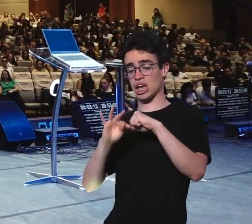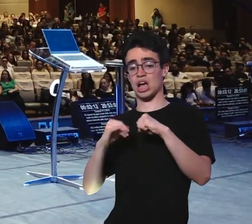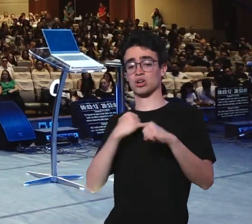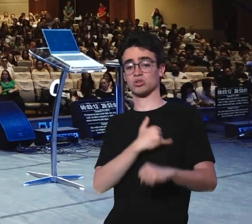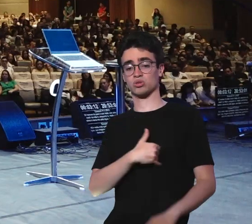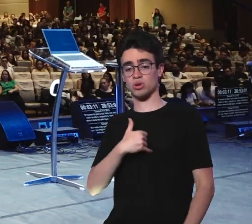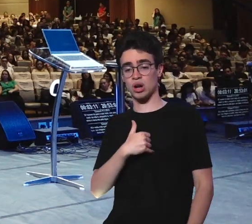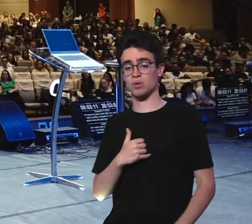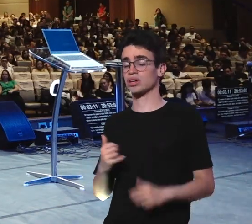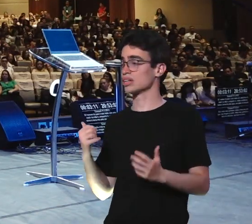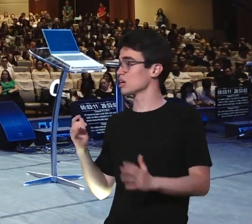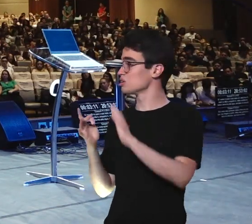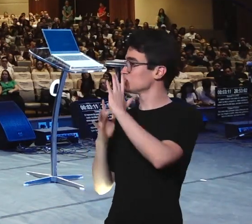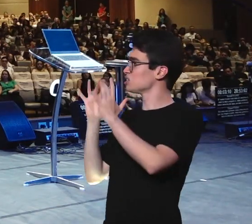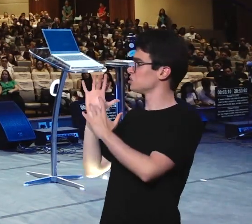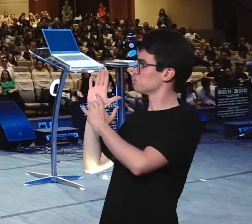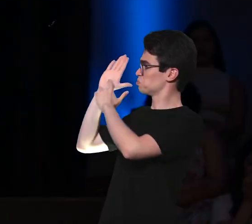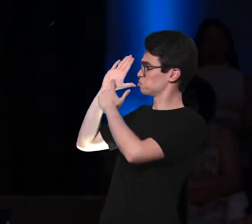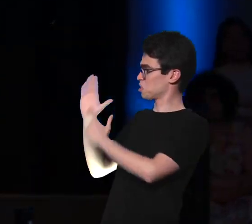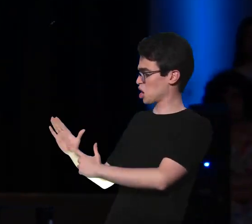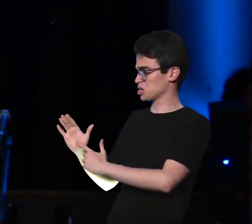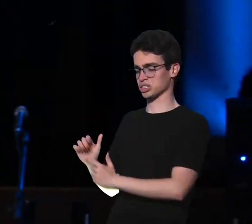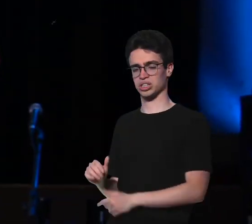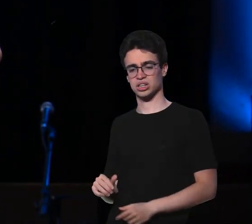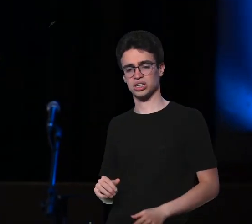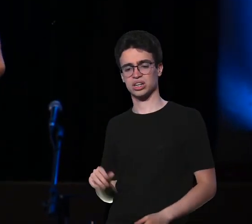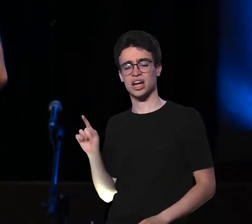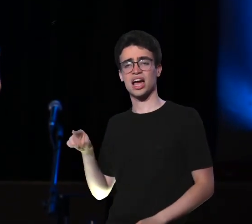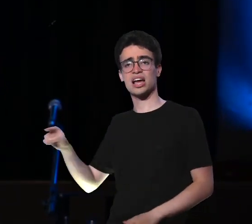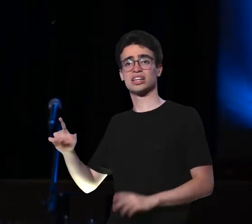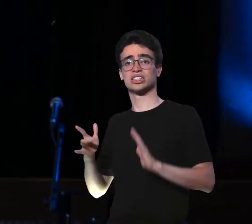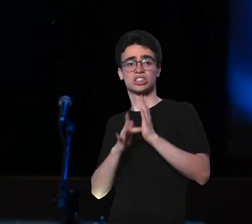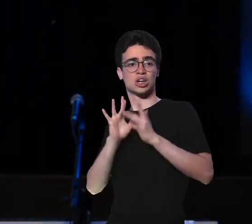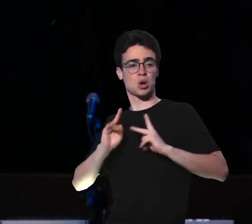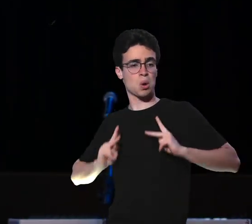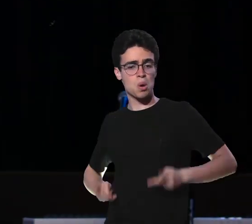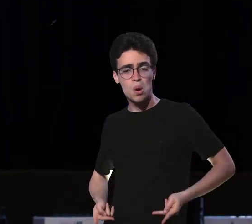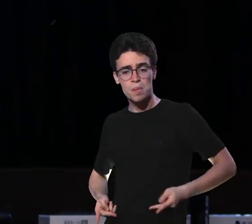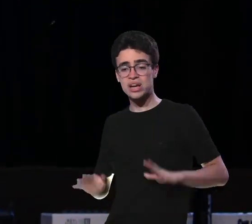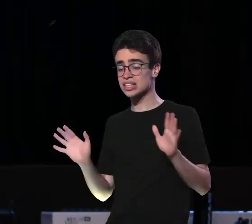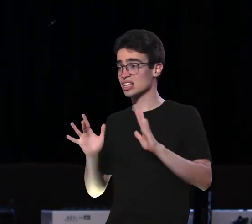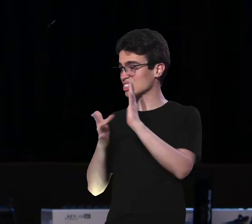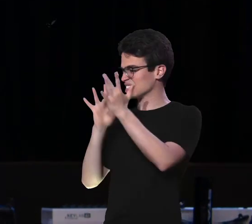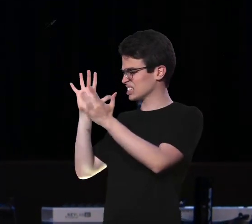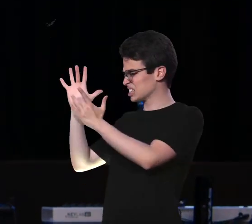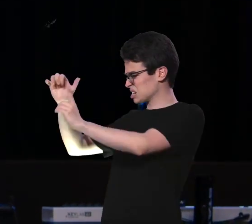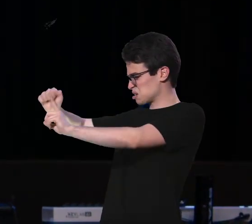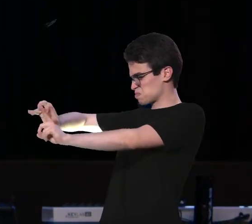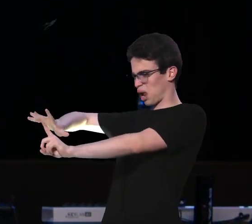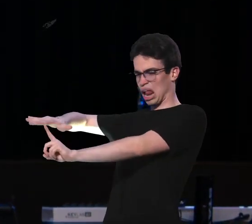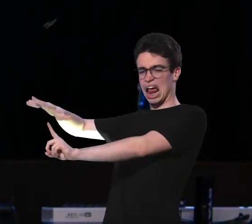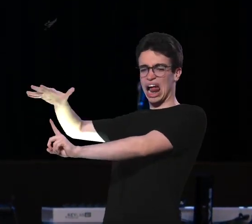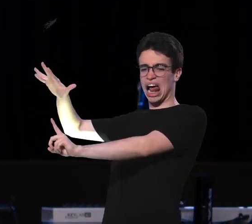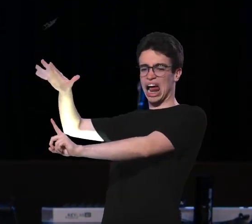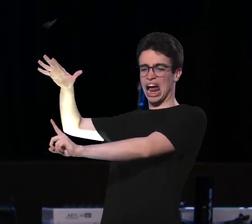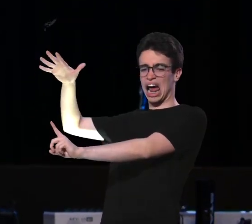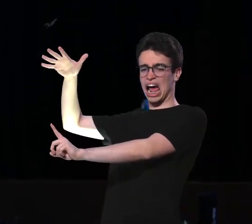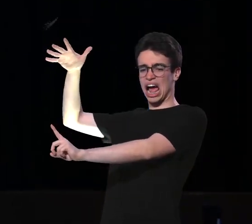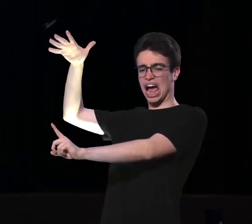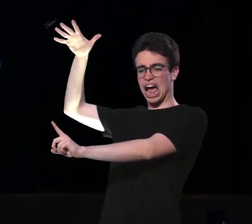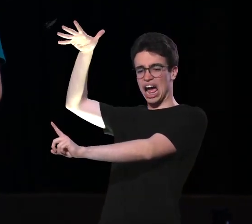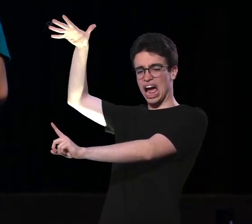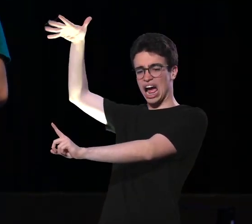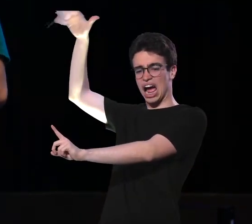aparece em glória para eles. Não era apenas o Jesus humano, ele começa a brilhar a luz da glória de Deus.